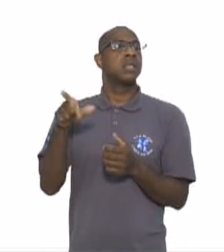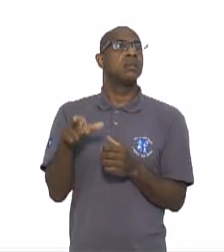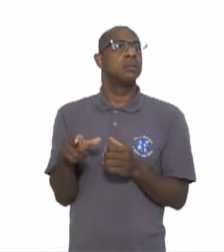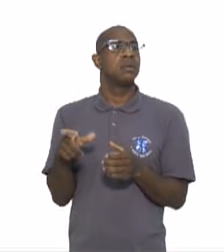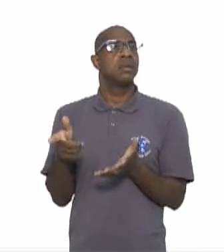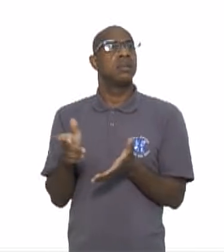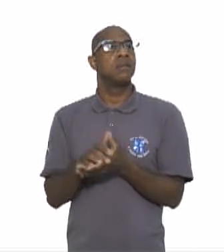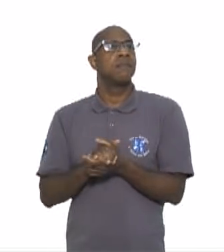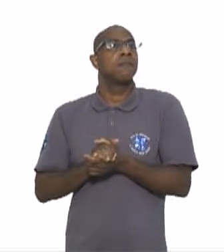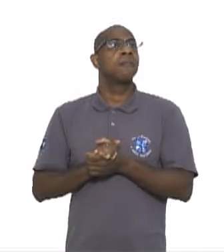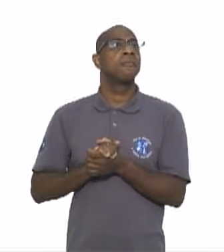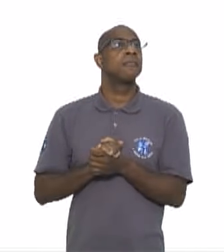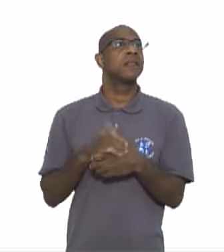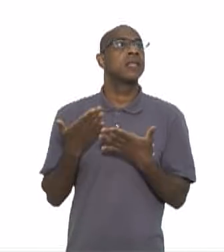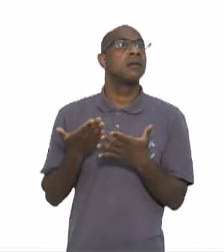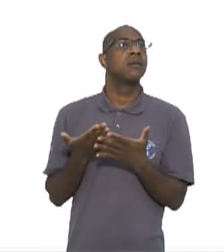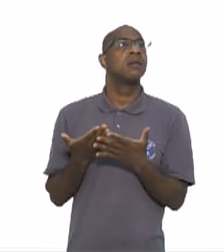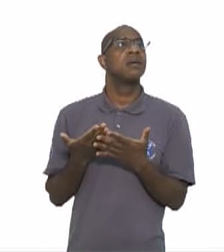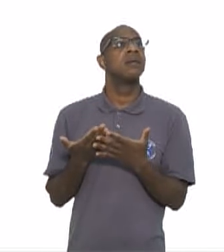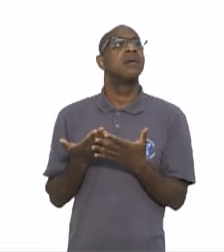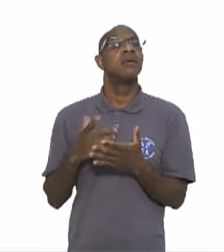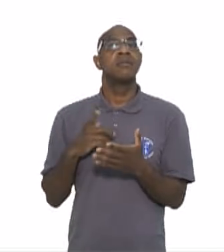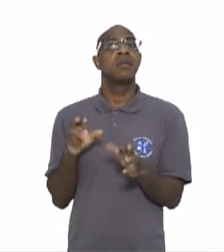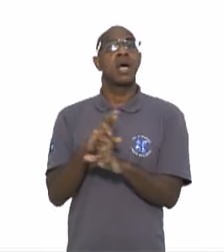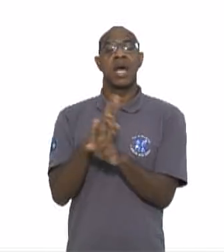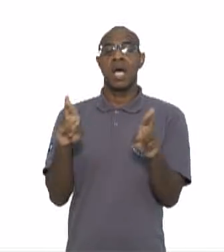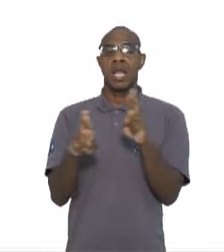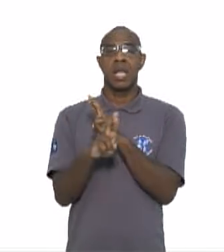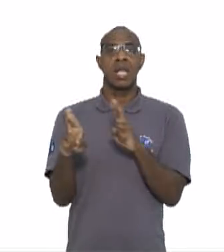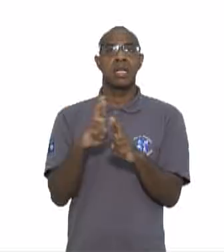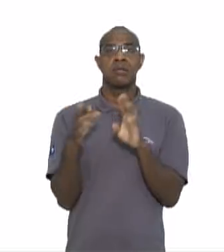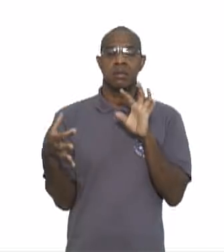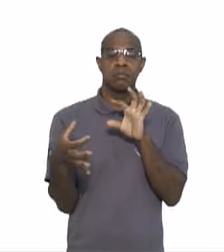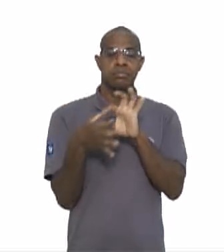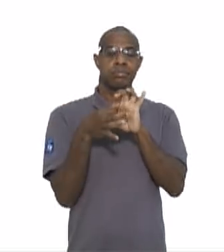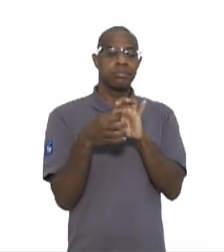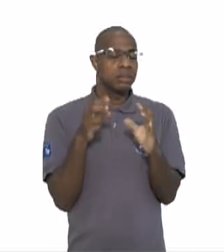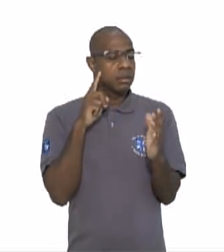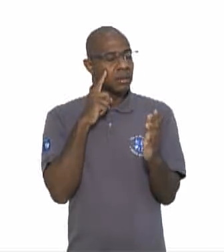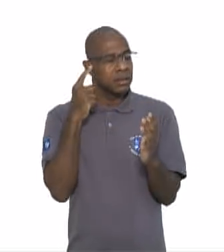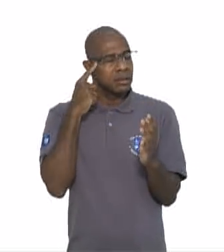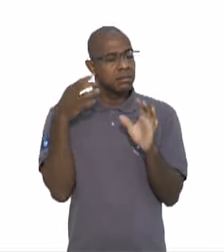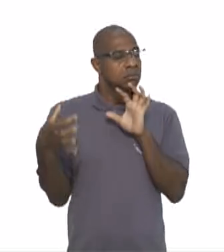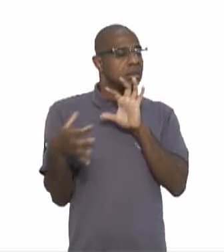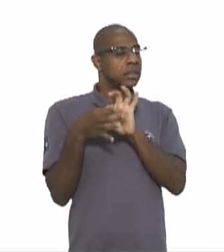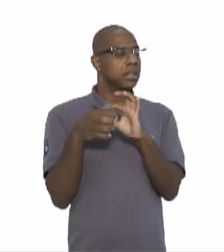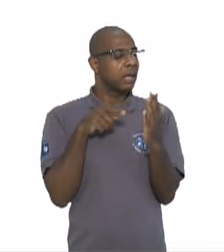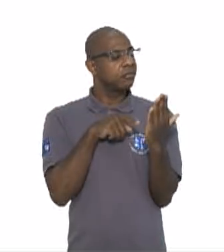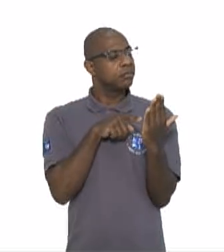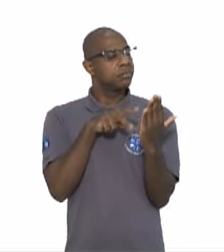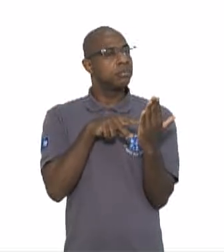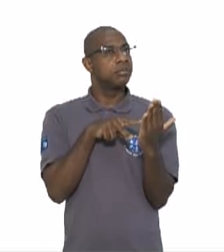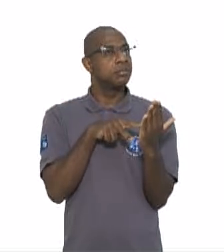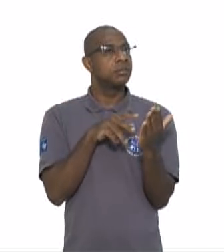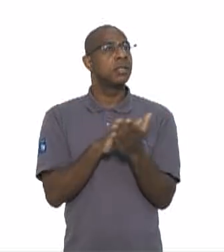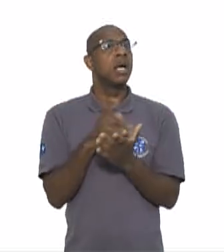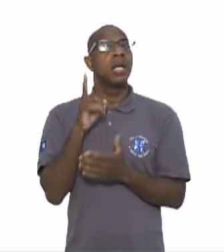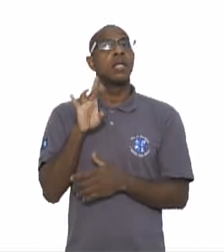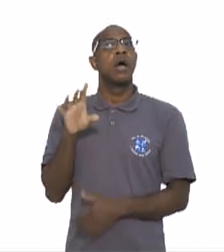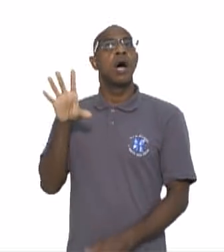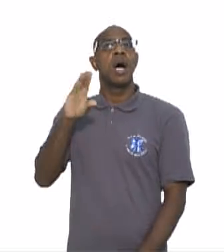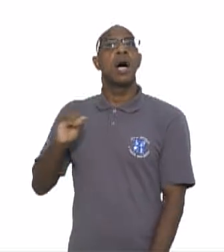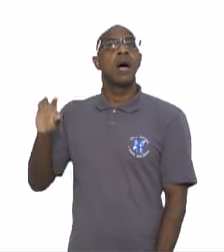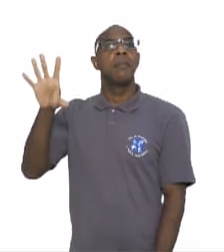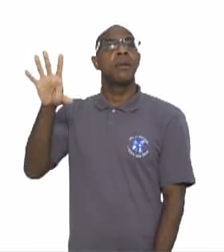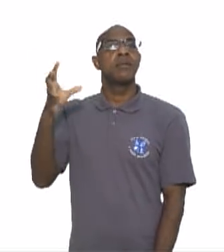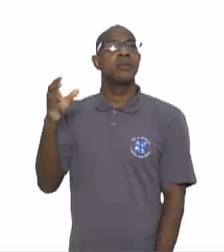caminhando, curtindo o dia. Então, você relacionava, mesmo que você fosse uma pessoa iletrada. Então, aqui é uma típica imagem, né,